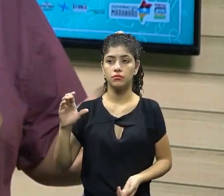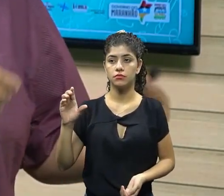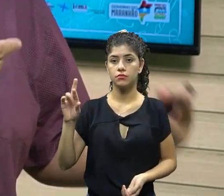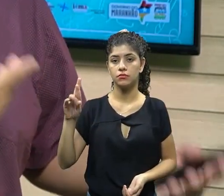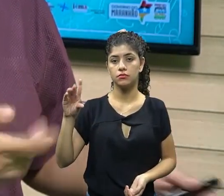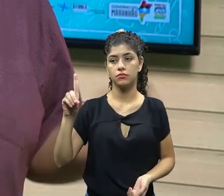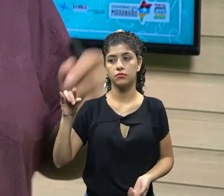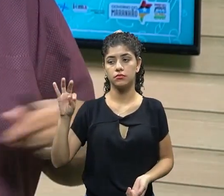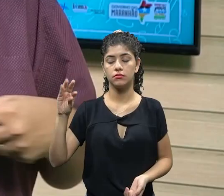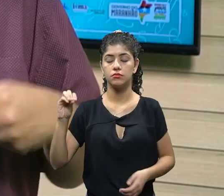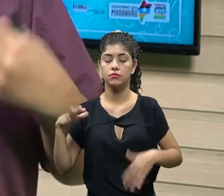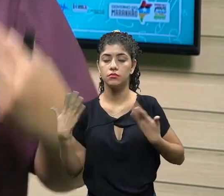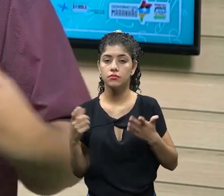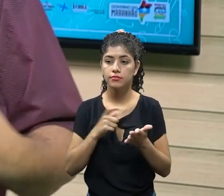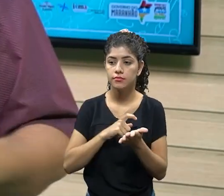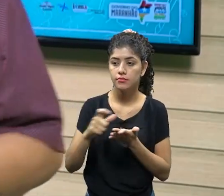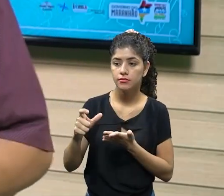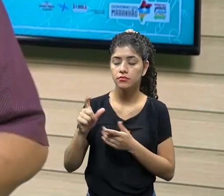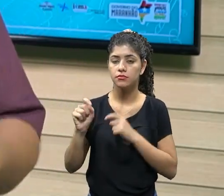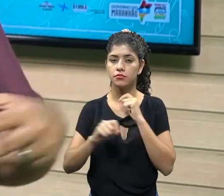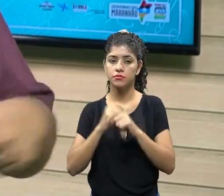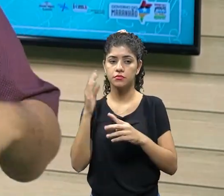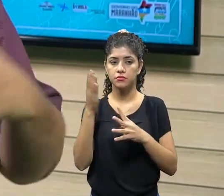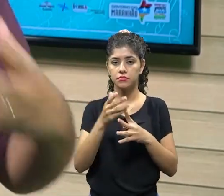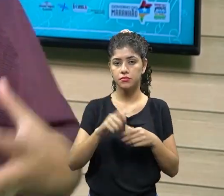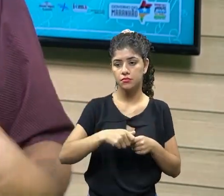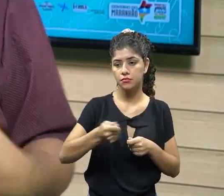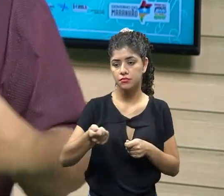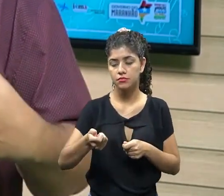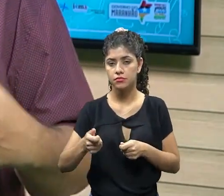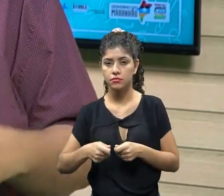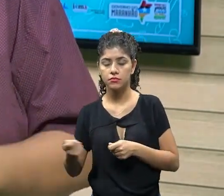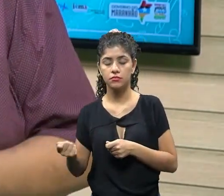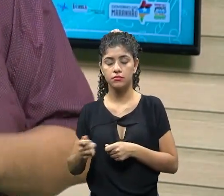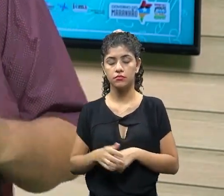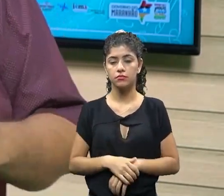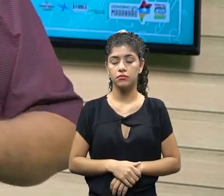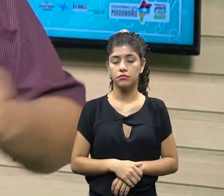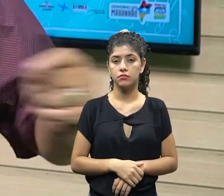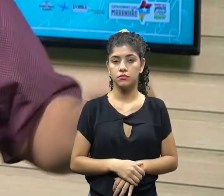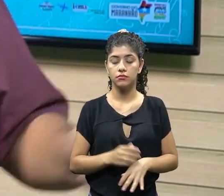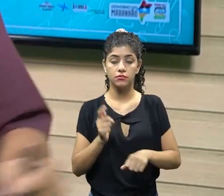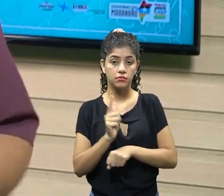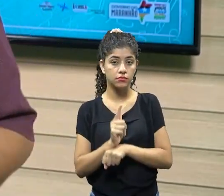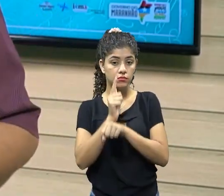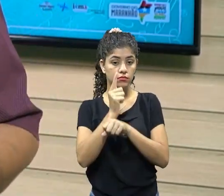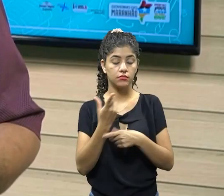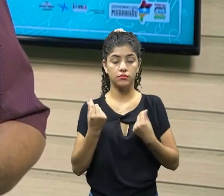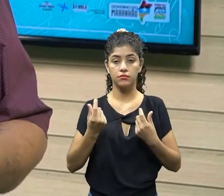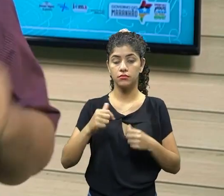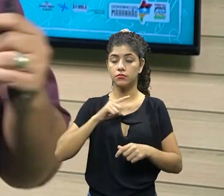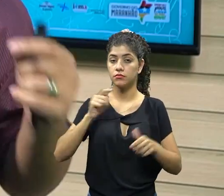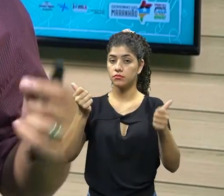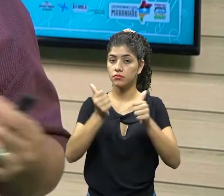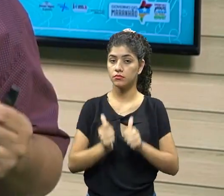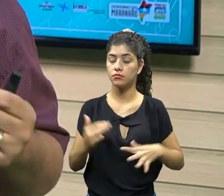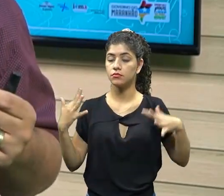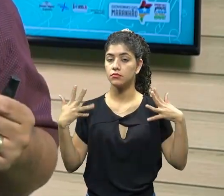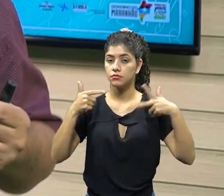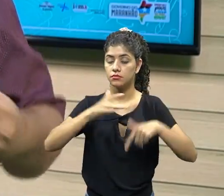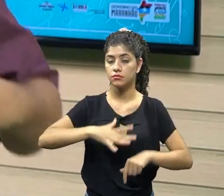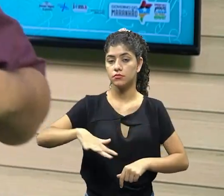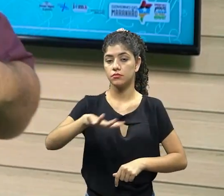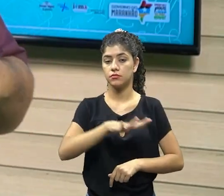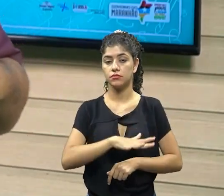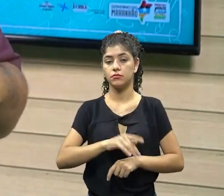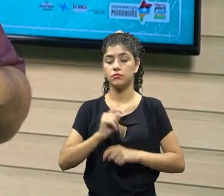se é boleto, e assim vai. Então, o gestor financeiro está analisando todo esse cenário de